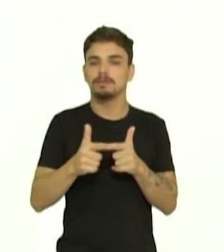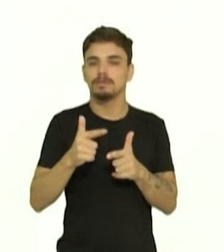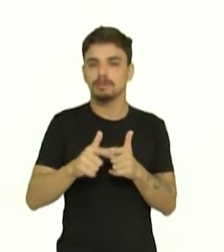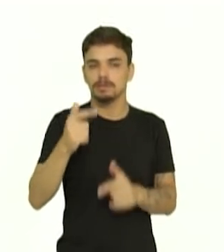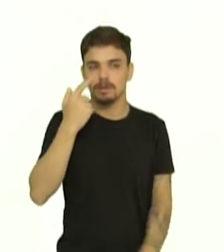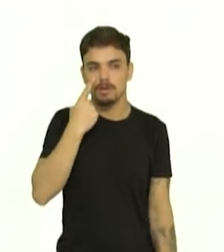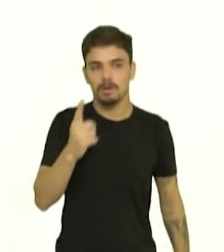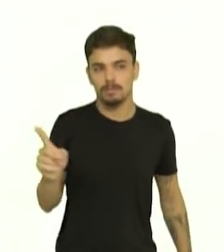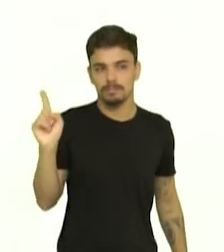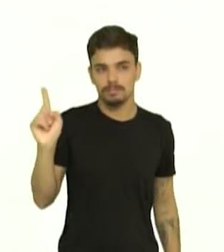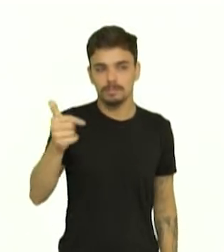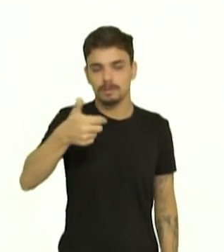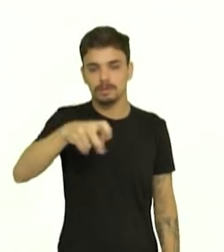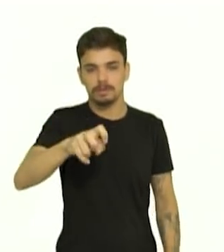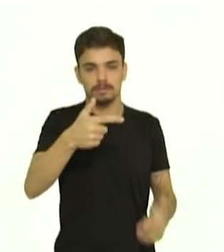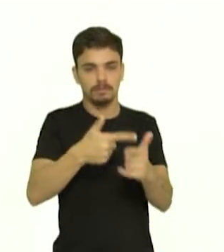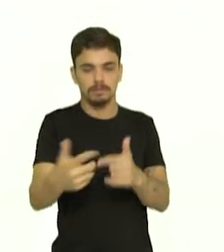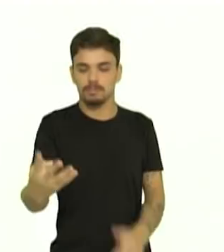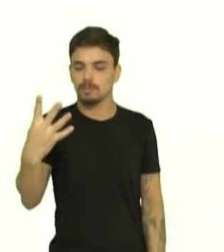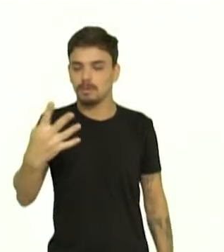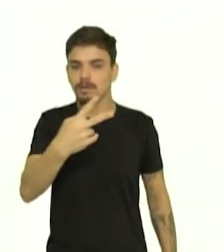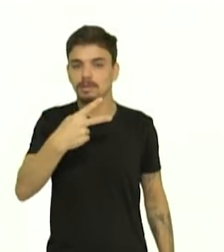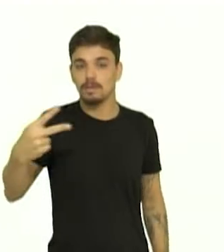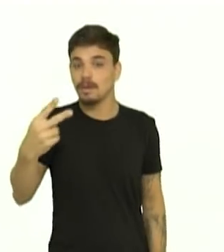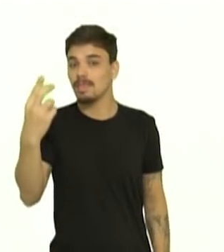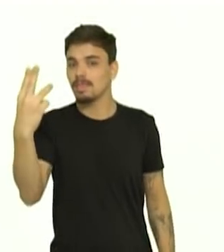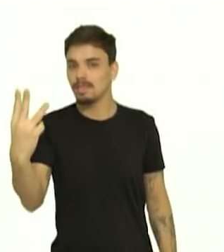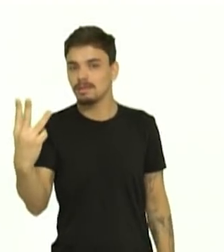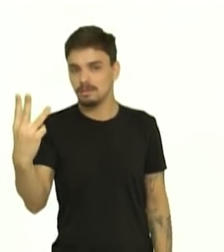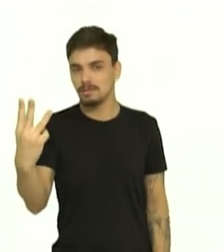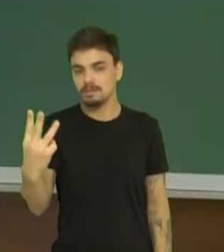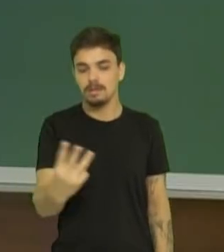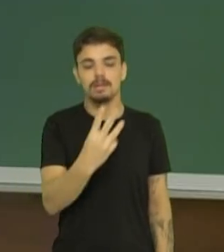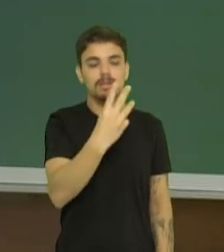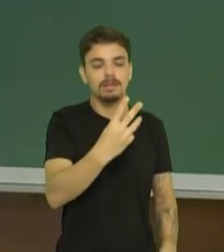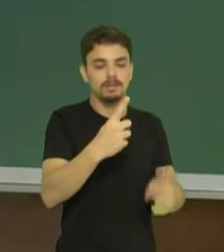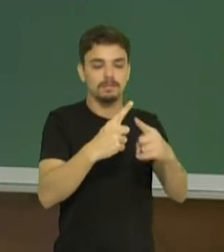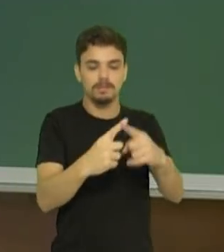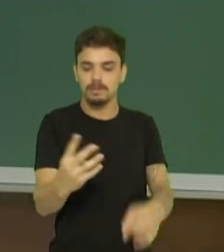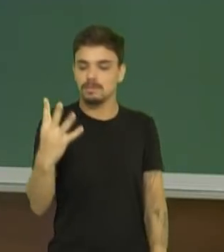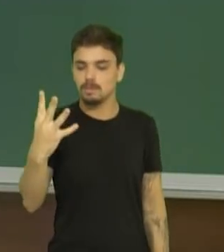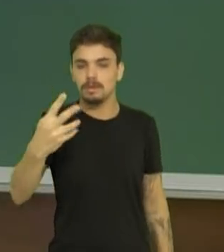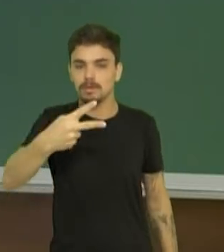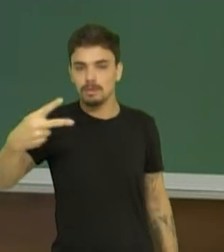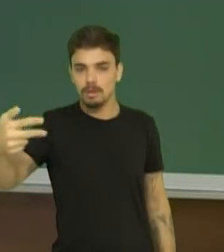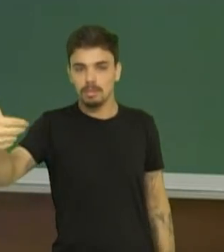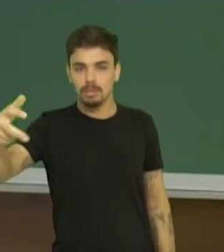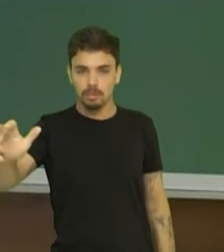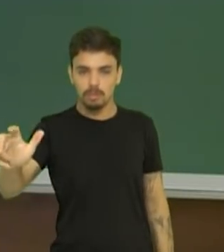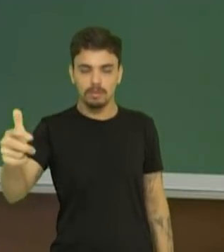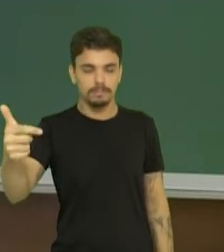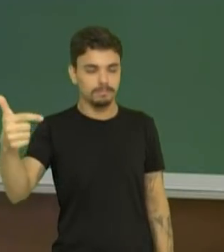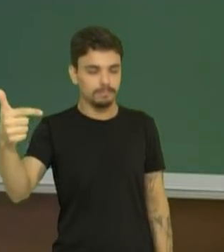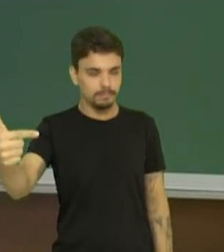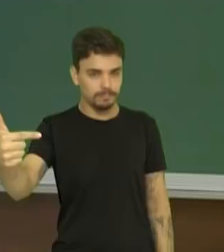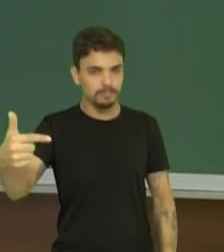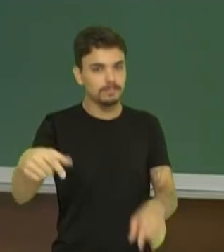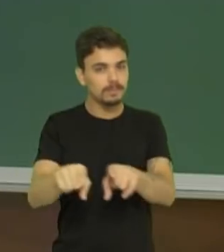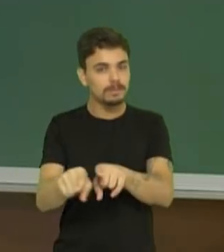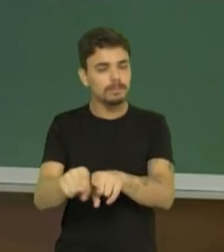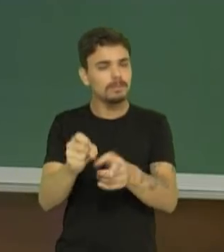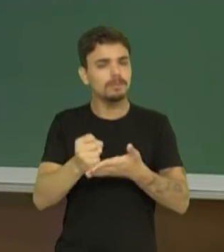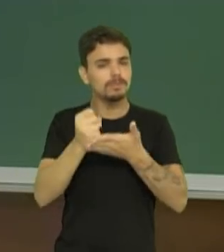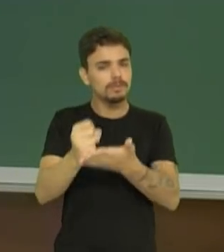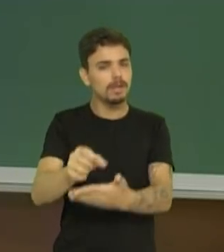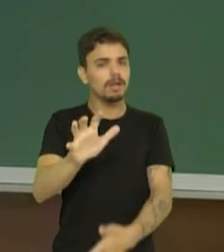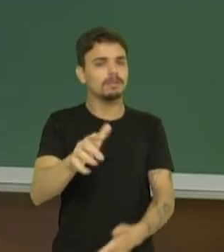15 divididos por 4, 3. 3 vezes 4, 12. Para ajudar essa